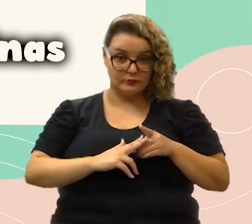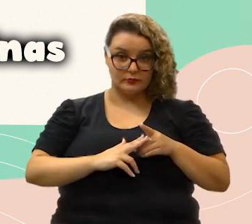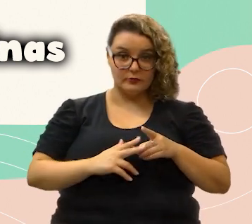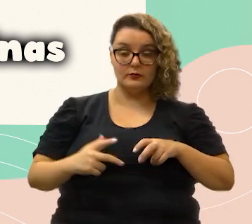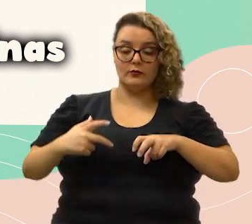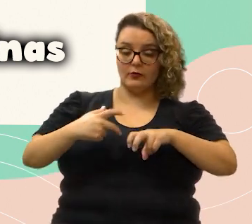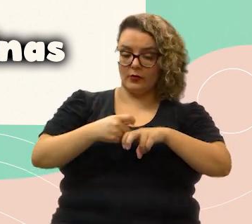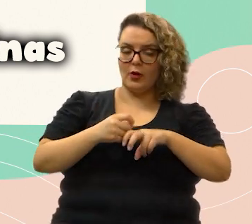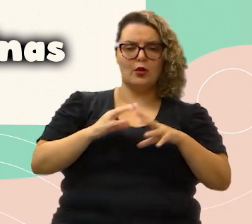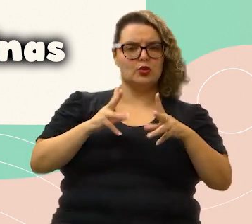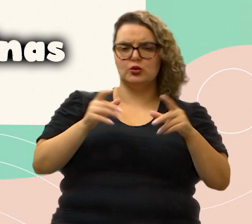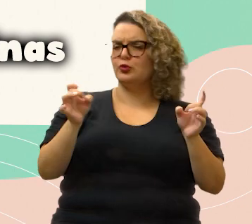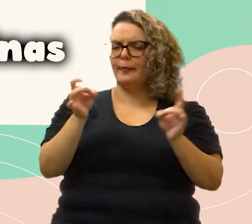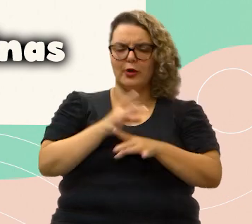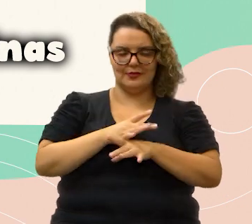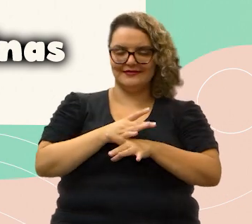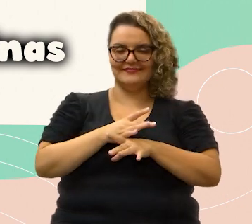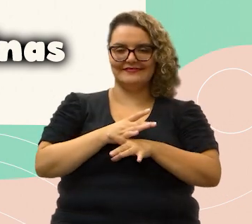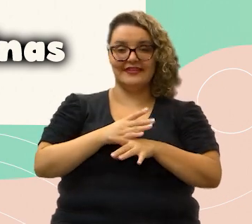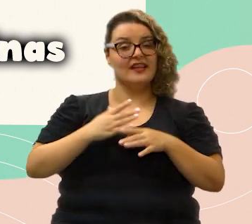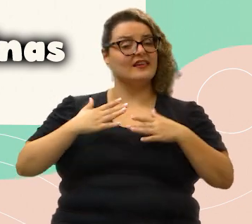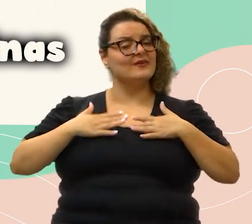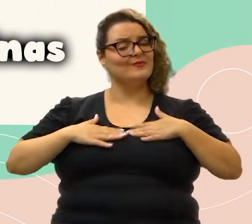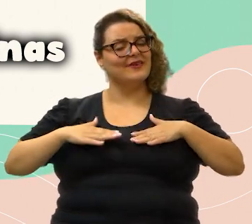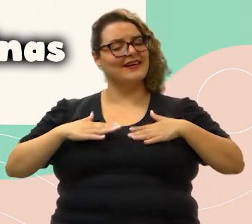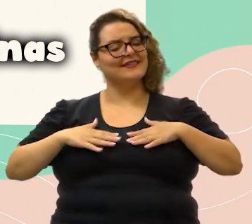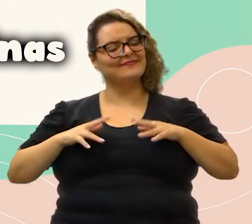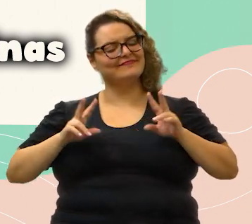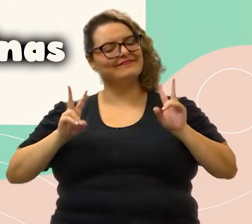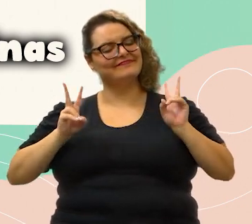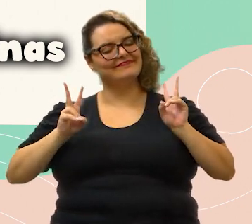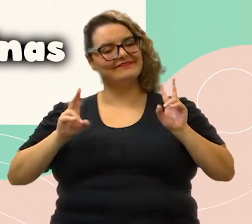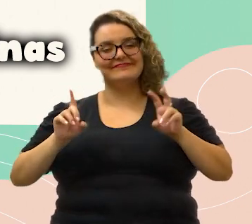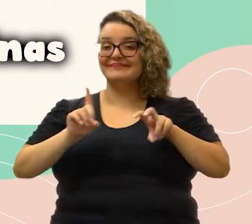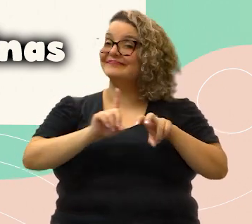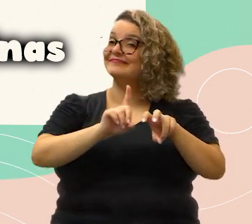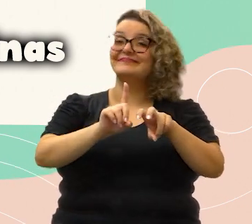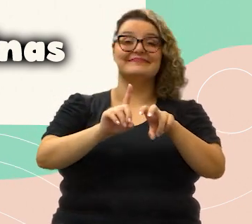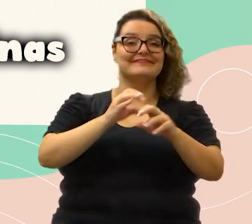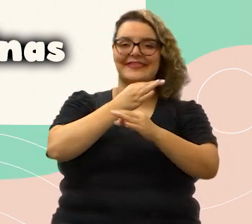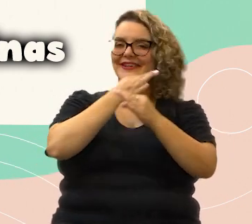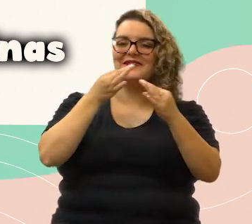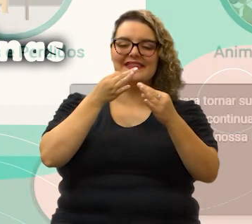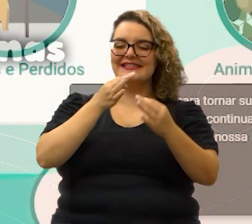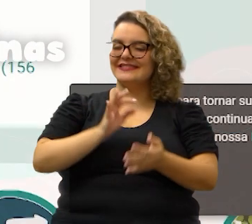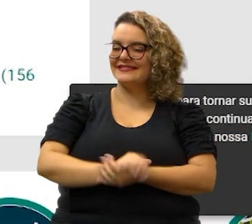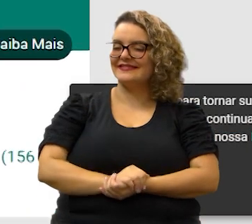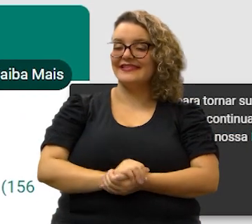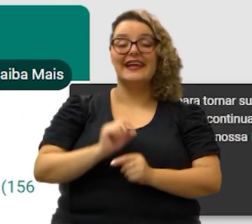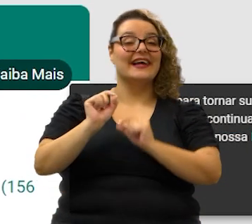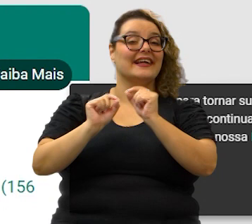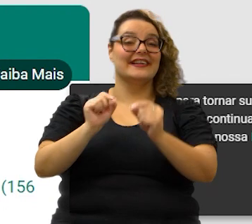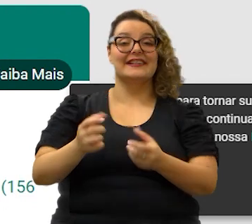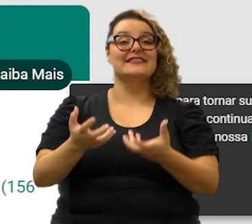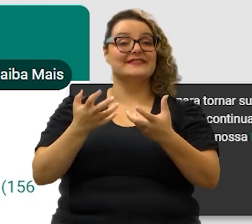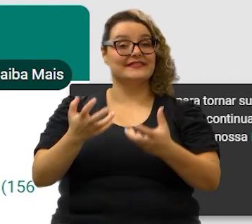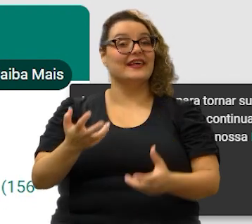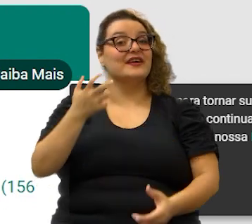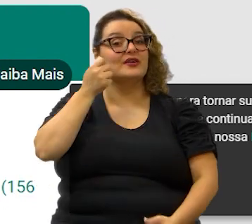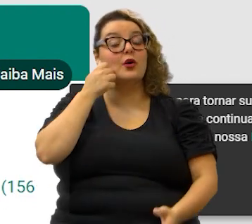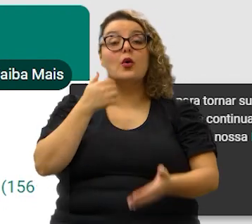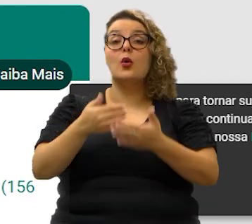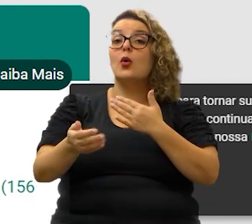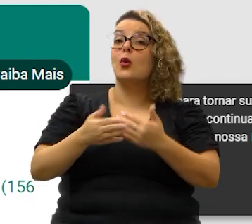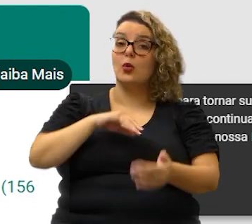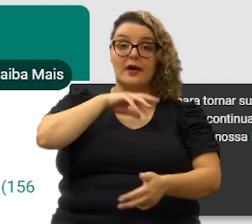e vermifugado. Se você gosta de tranquilidade, ele é a companhia perfeita. Para quem quiser adotar